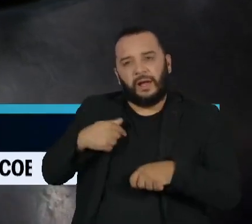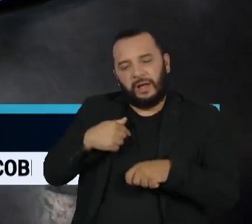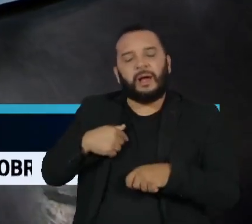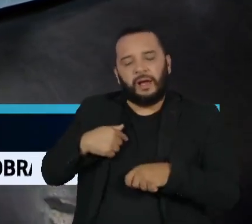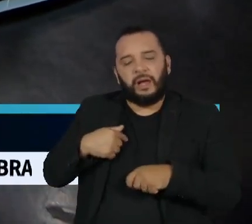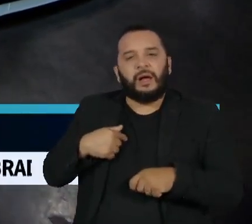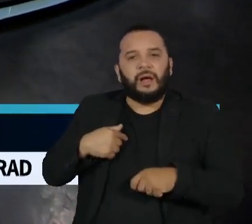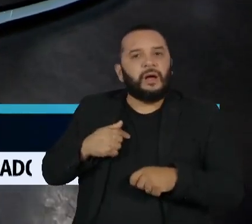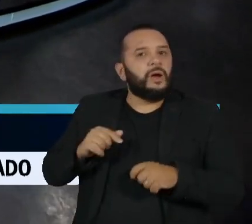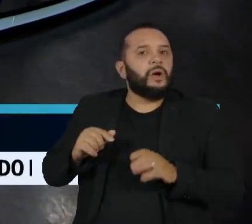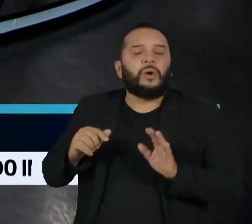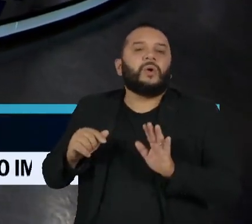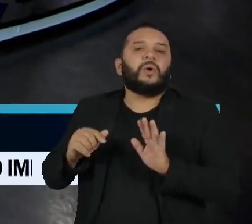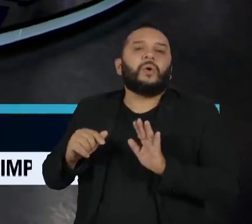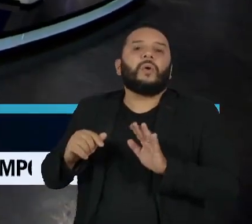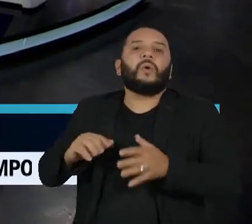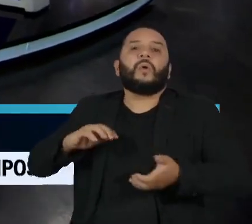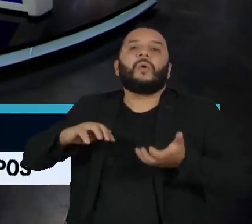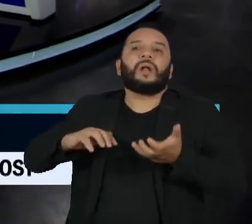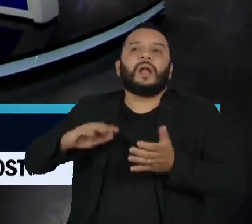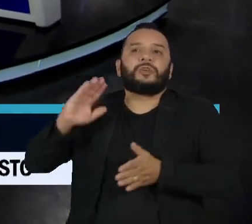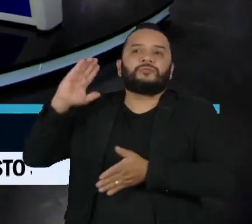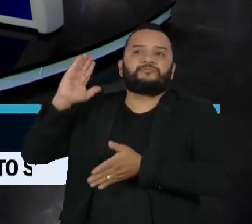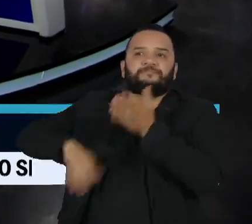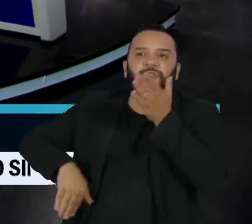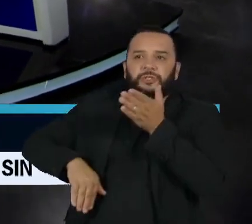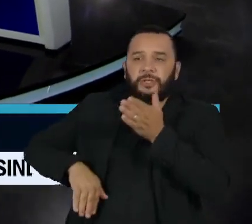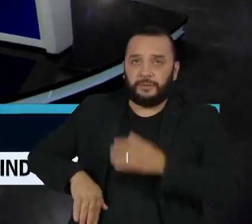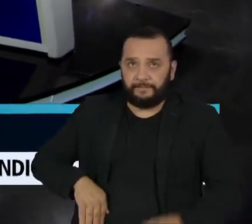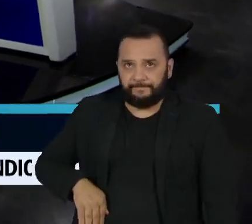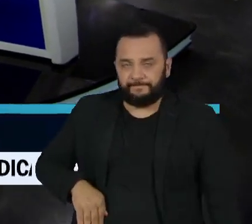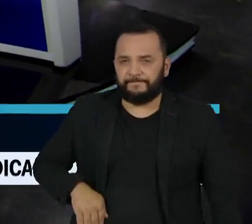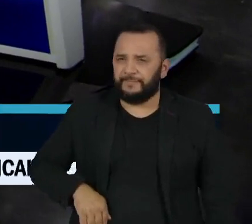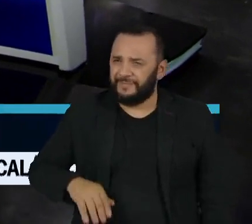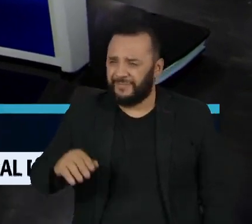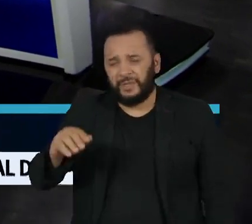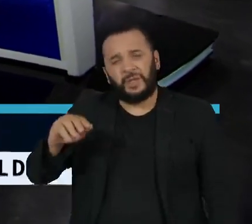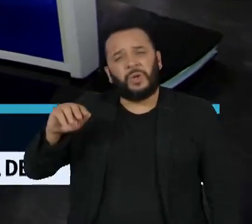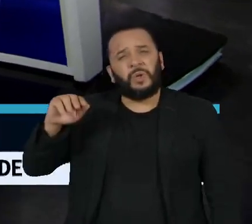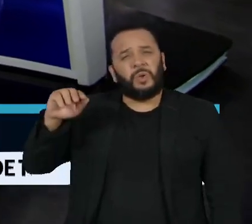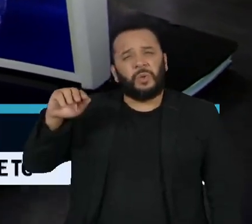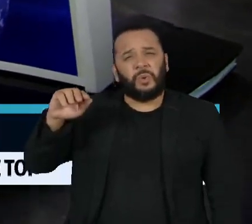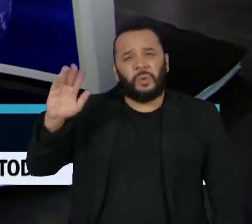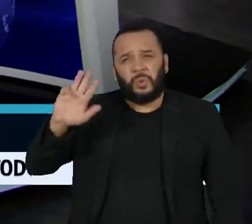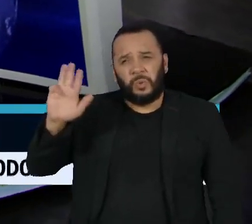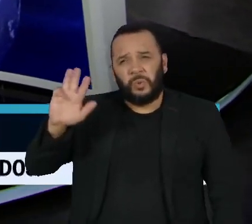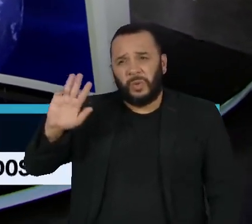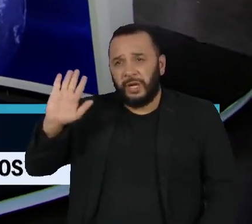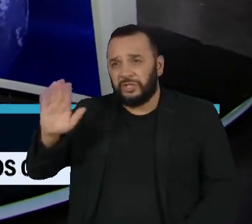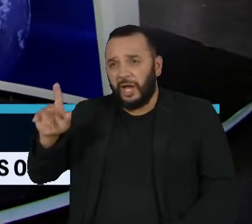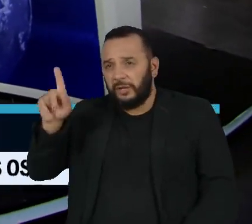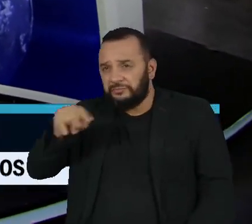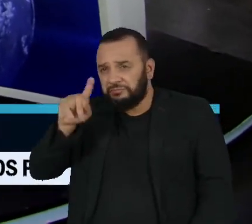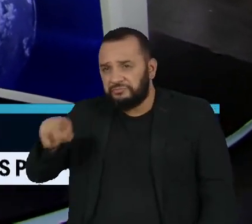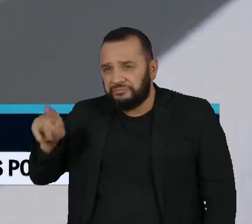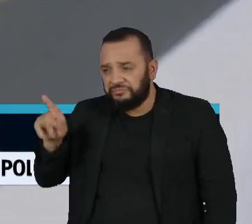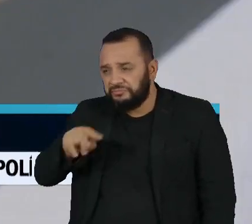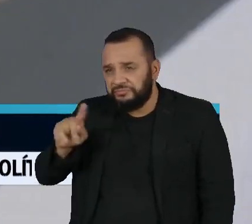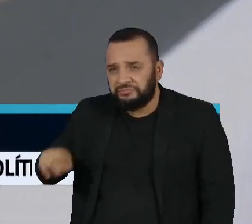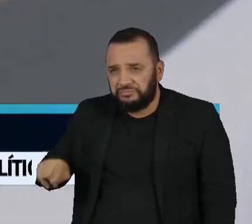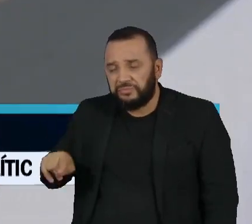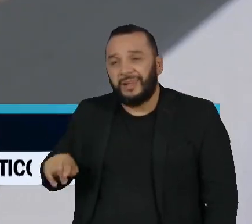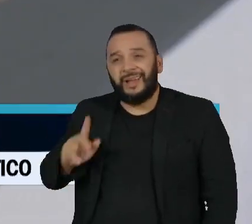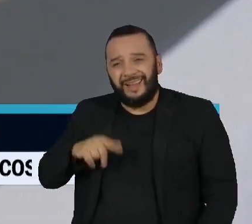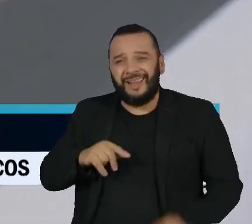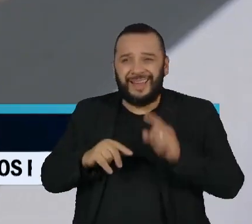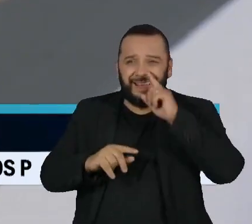Juliana, esse veto feito por Lula, né, e pontuado pelos técnicos da Câmara, representa um risco à regra fiscal? Representa um